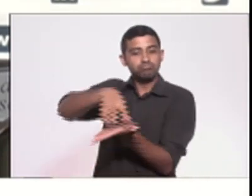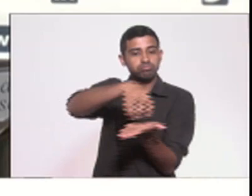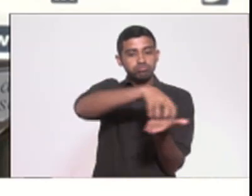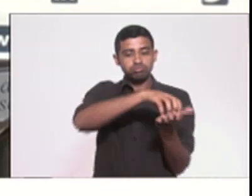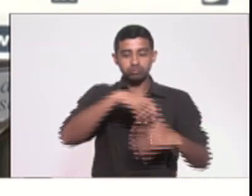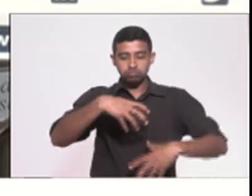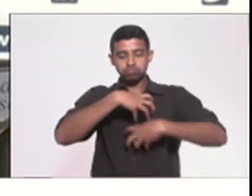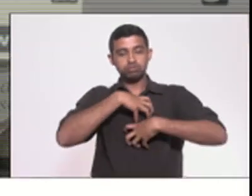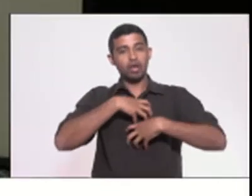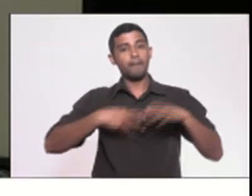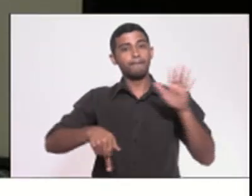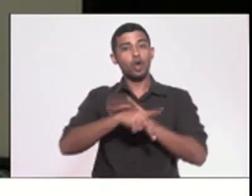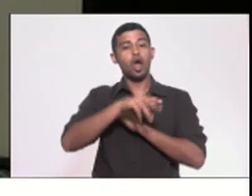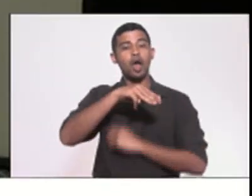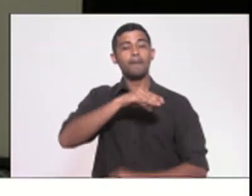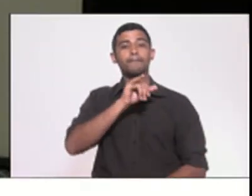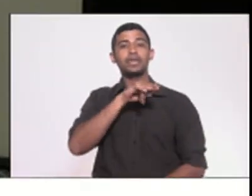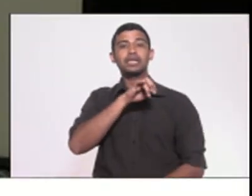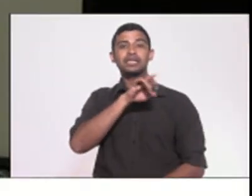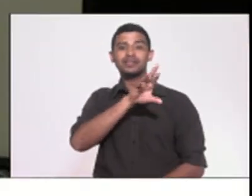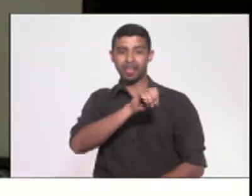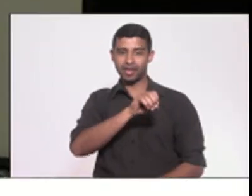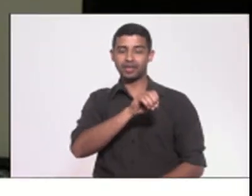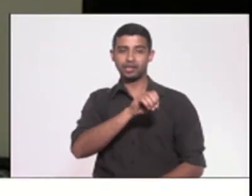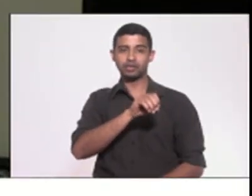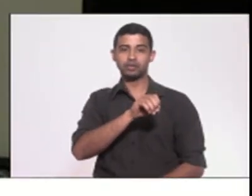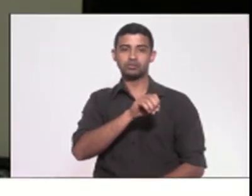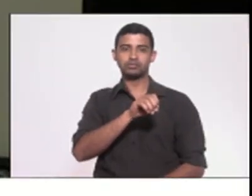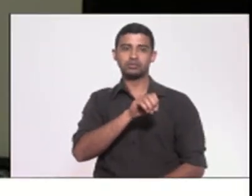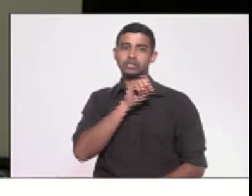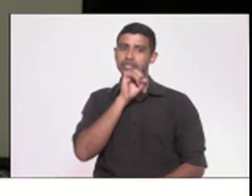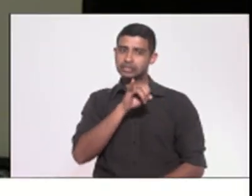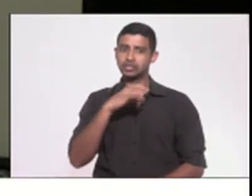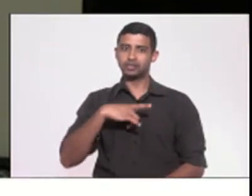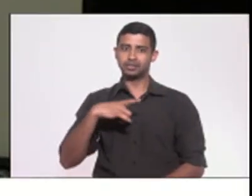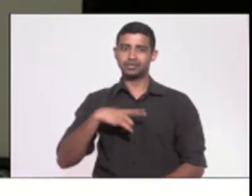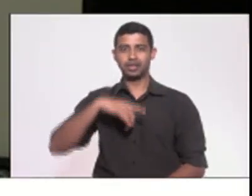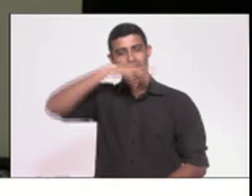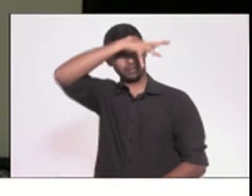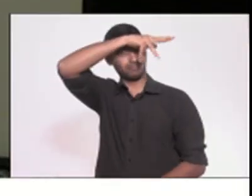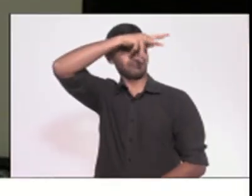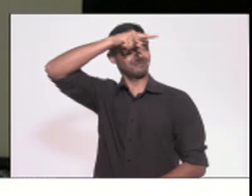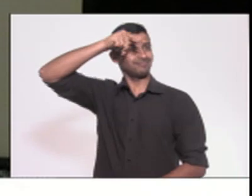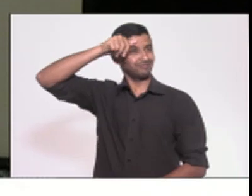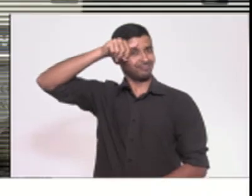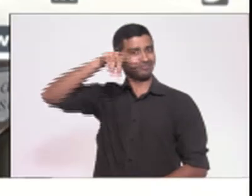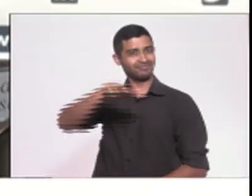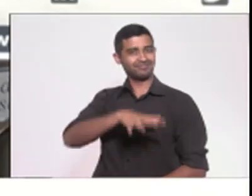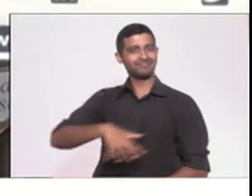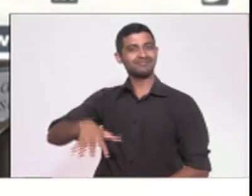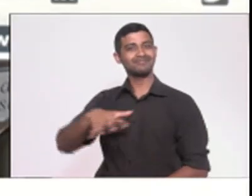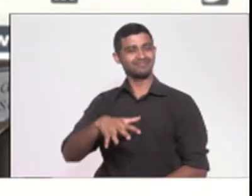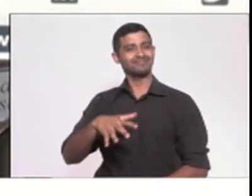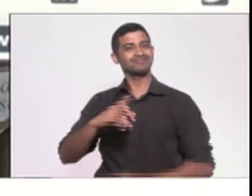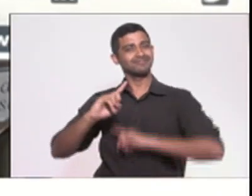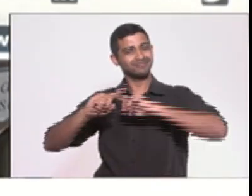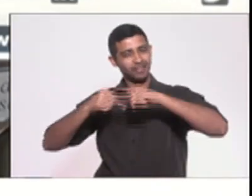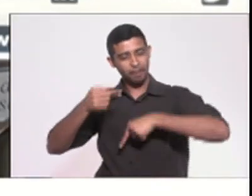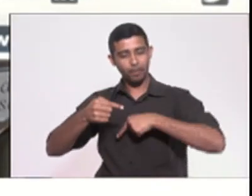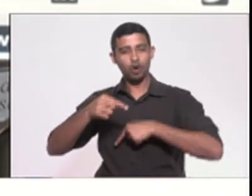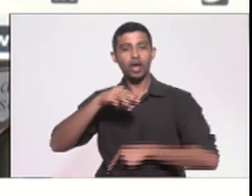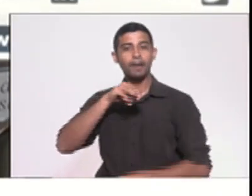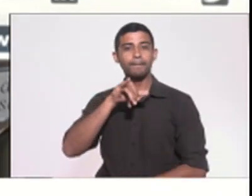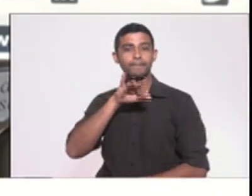pela mineração. Então, isso é uma área de mineração de bauxita na Amazônia, em que após, né, a retirada do minério